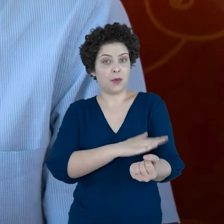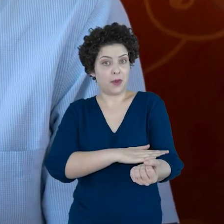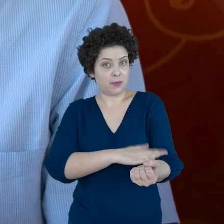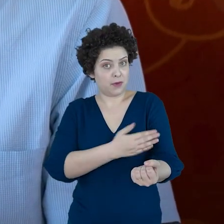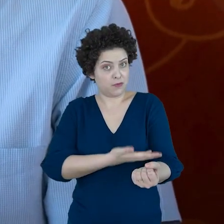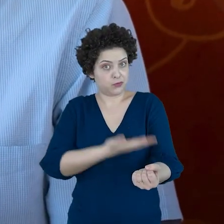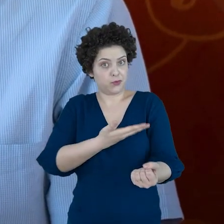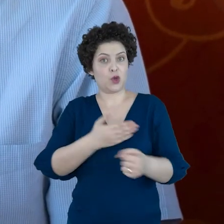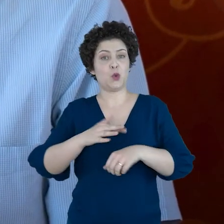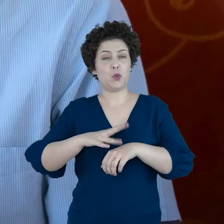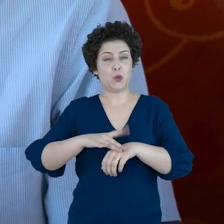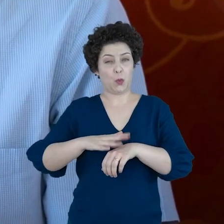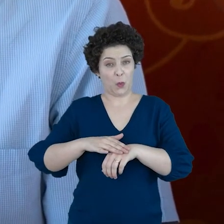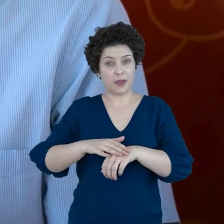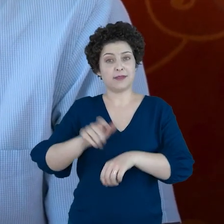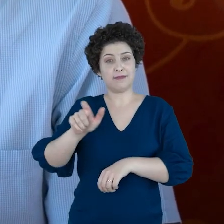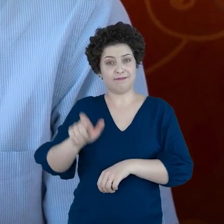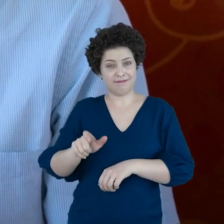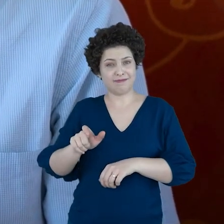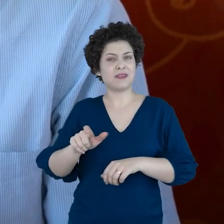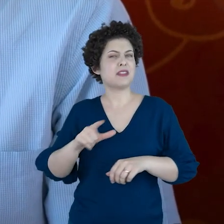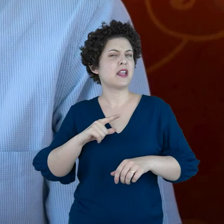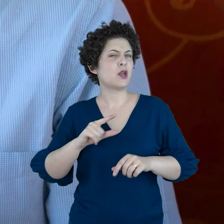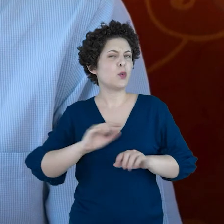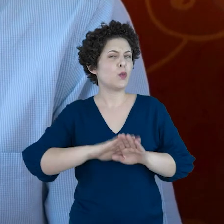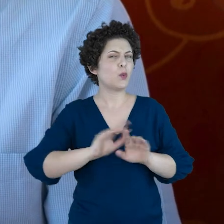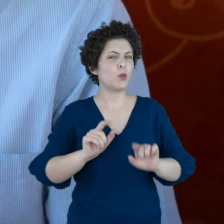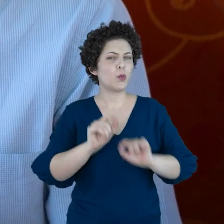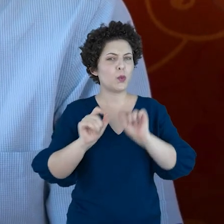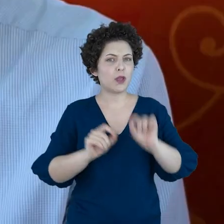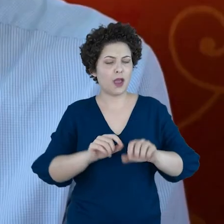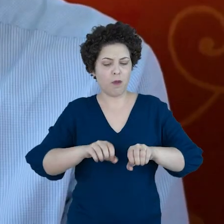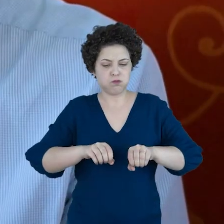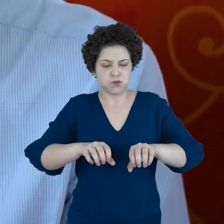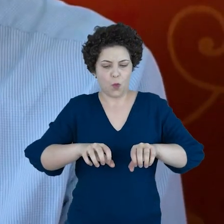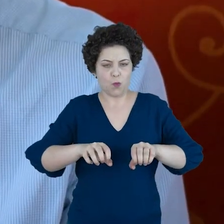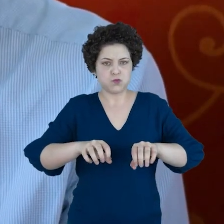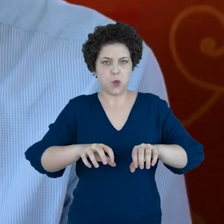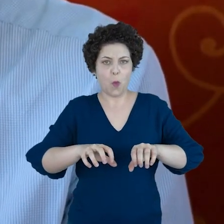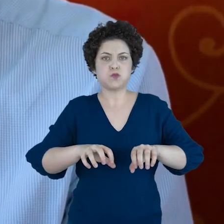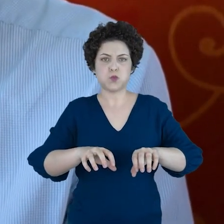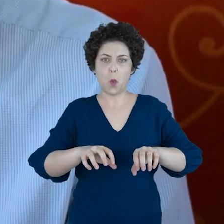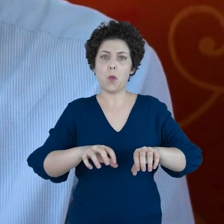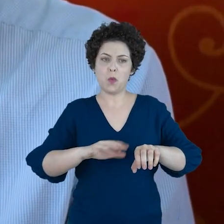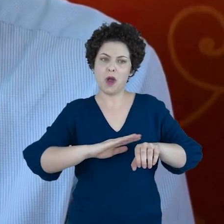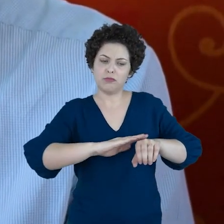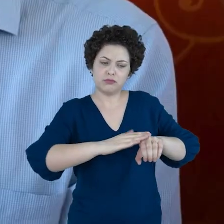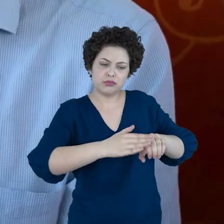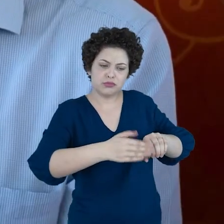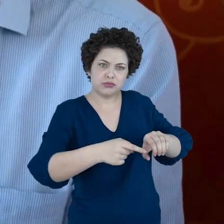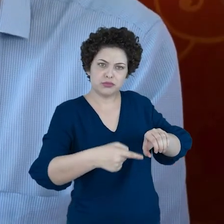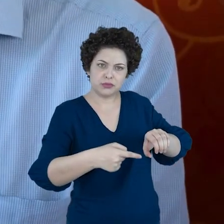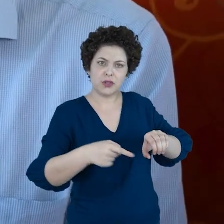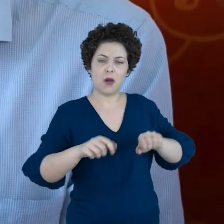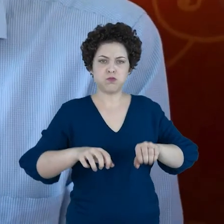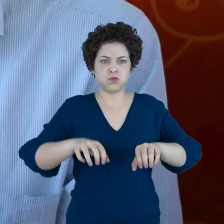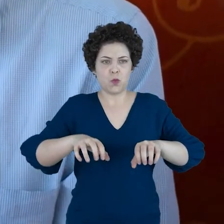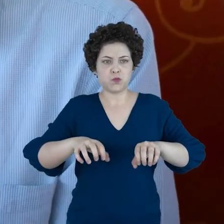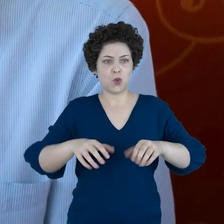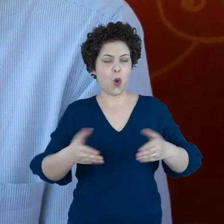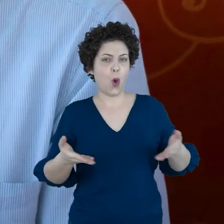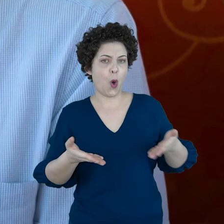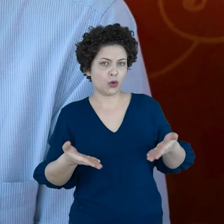doença crônica caracterizada pelo aumento da tensão na parede dos vasos, com valores